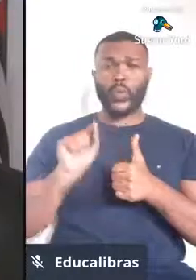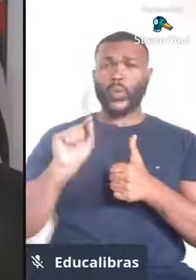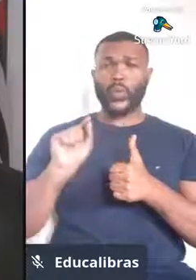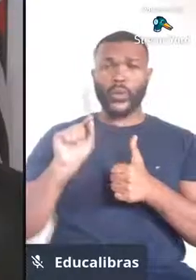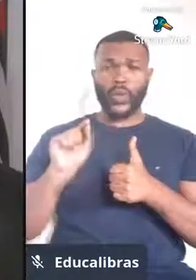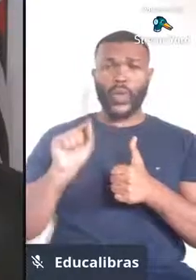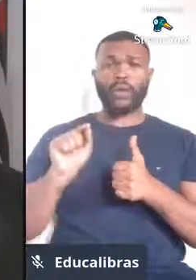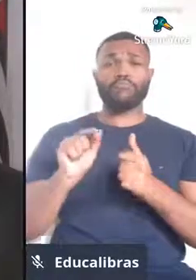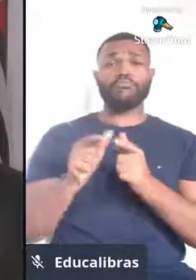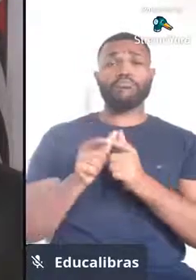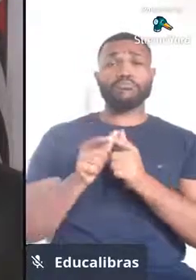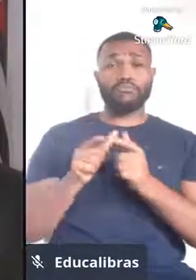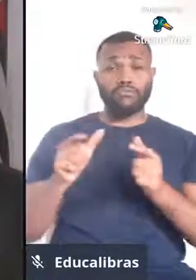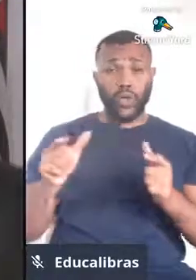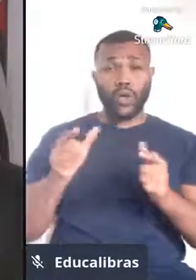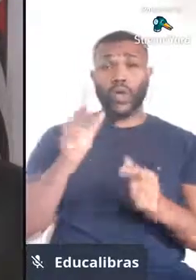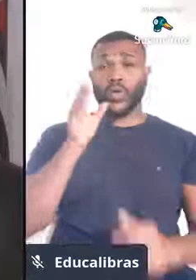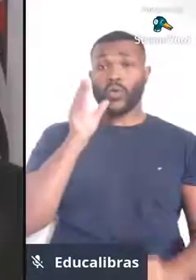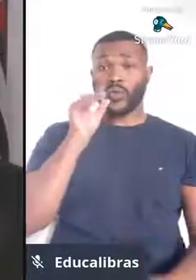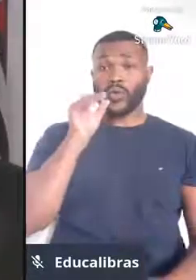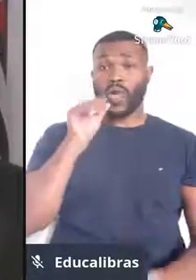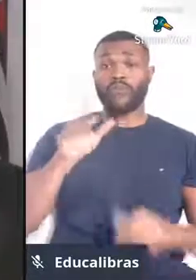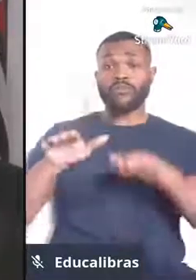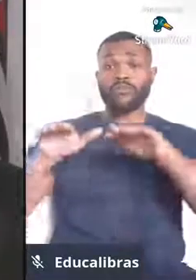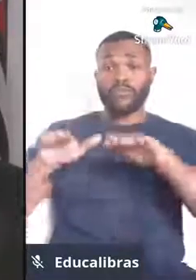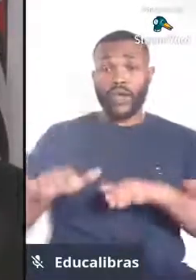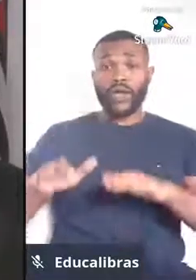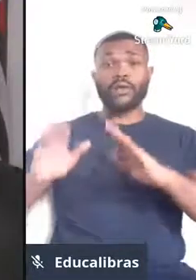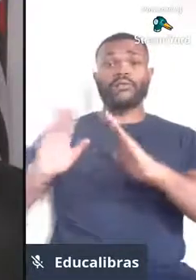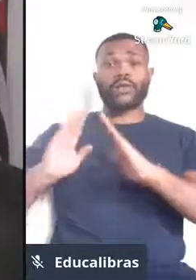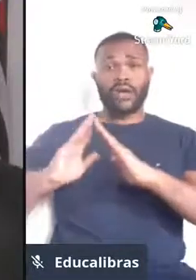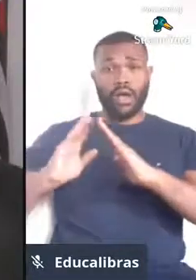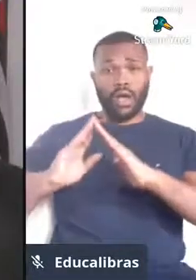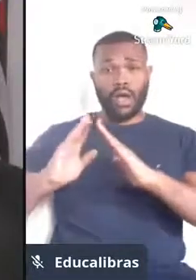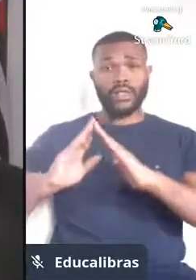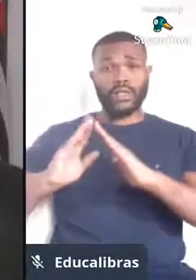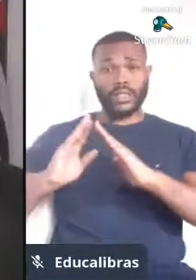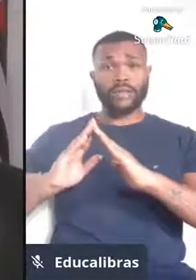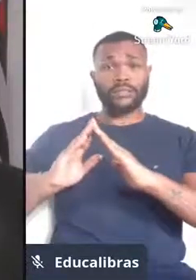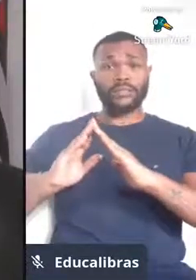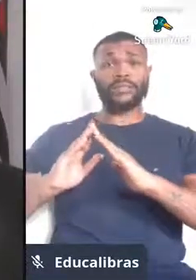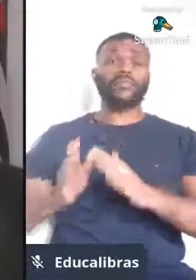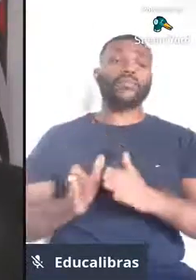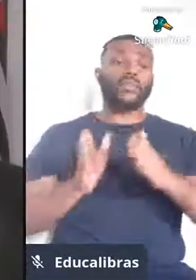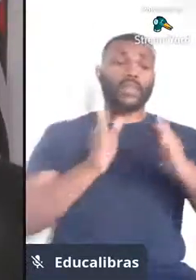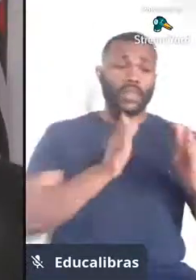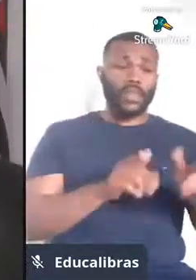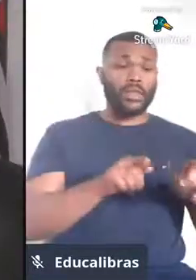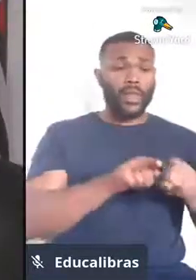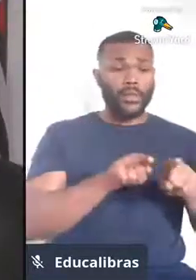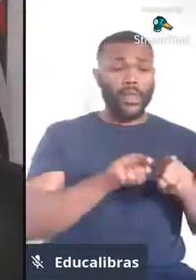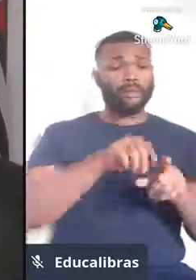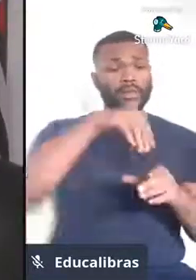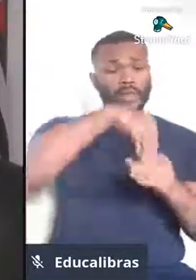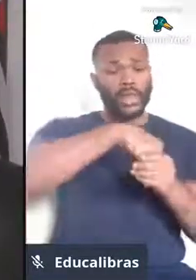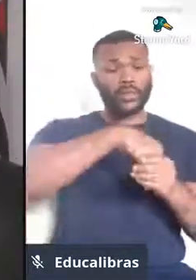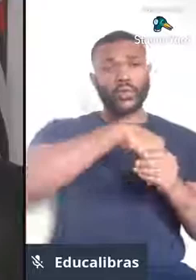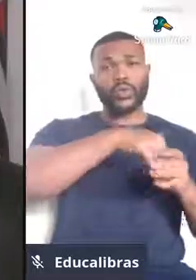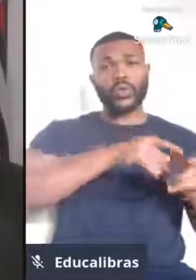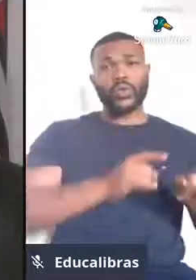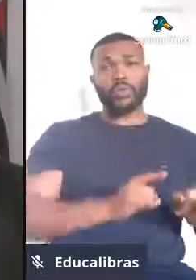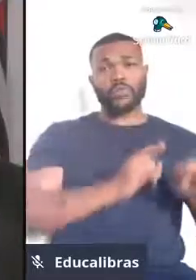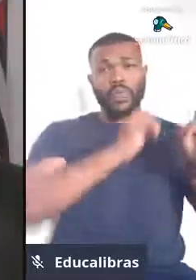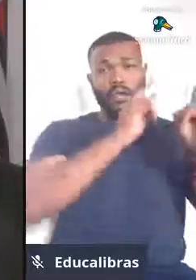da equipe em casa, né? E uma equipe substancial ainda aqui na cidade de São Paulo, até aqui na